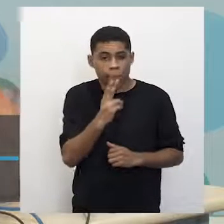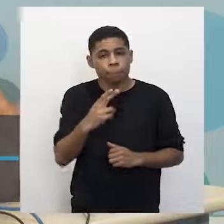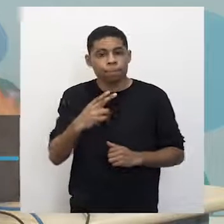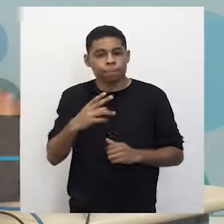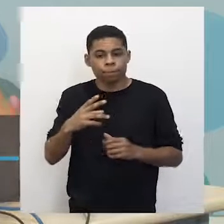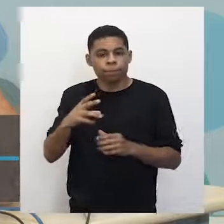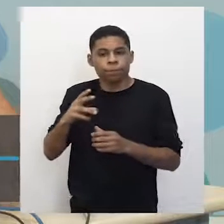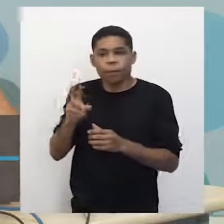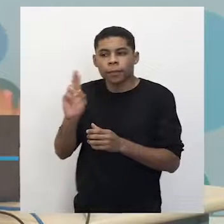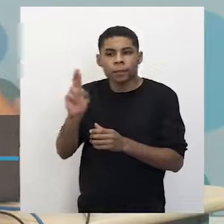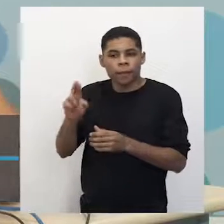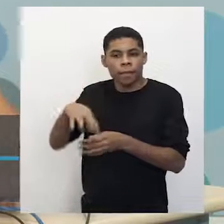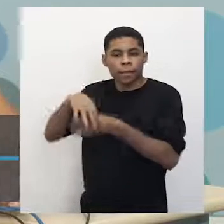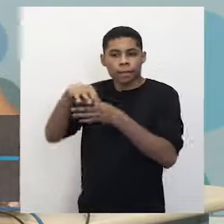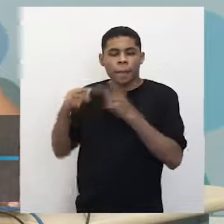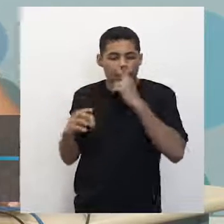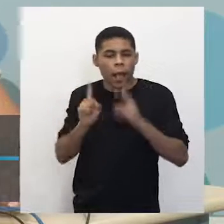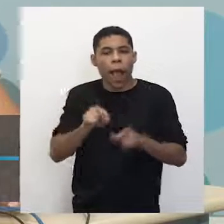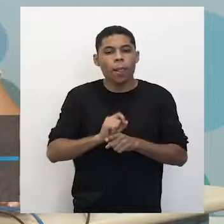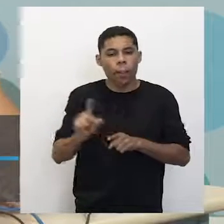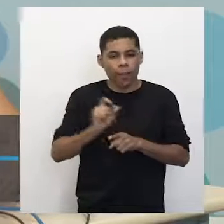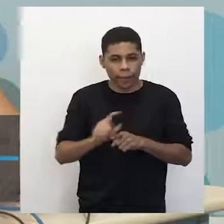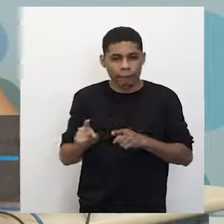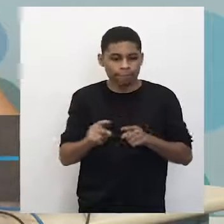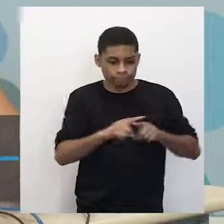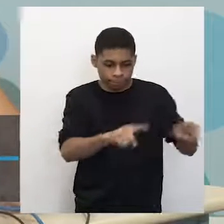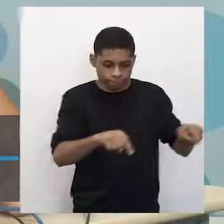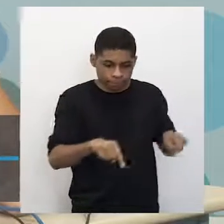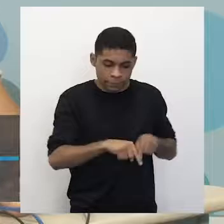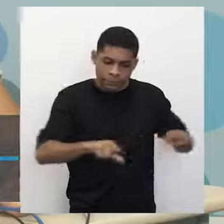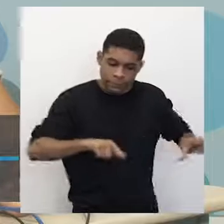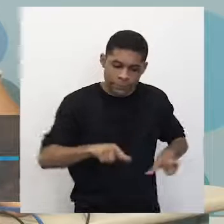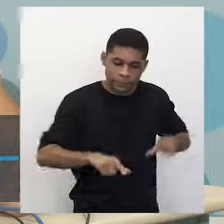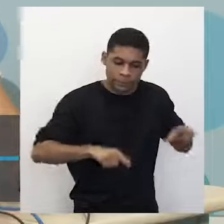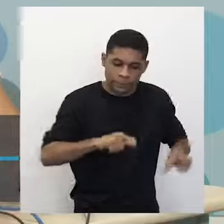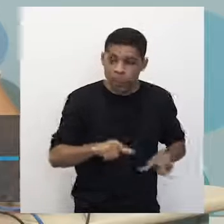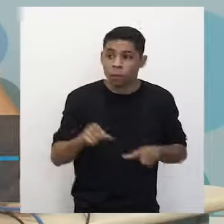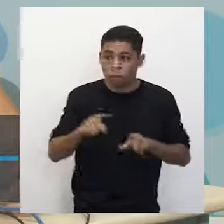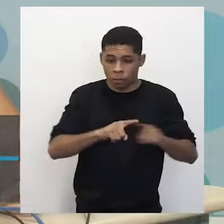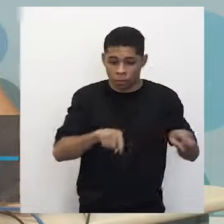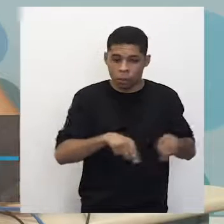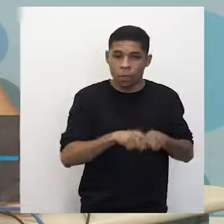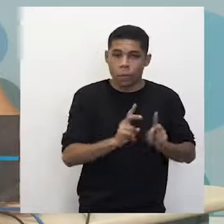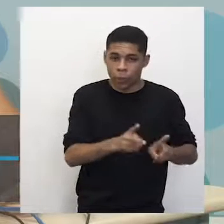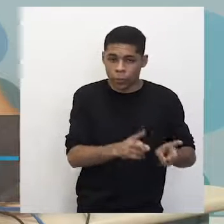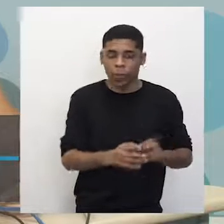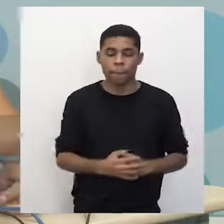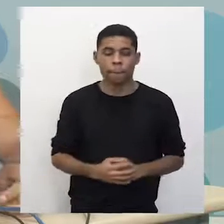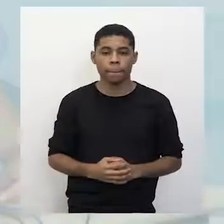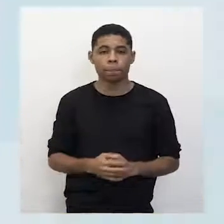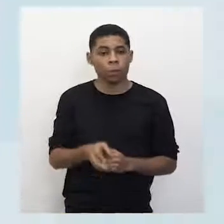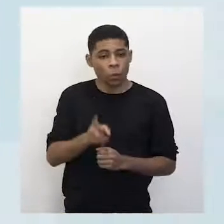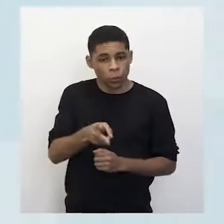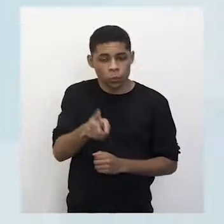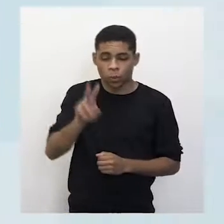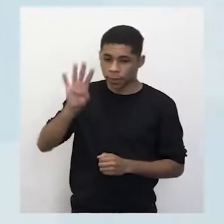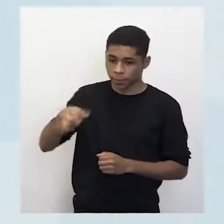terra, como se fosse quase um aluguel aí da terra, um arrendamento, né? Continuando lá na nossa